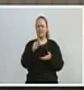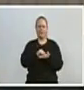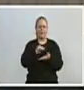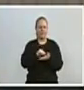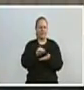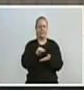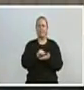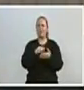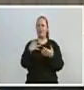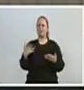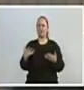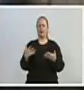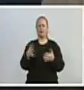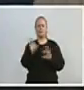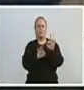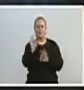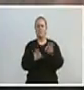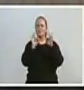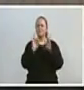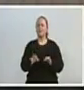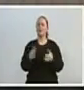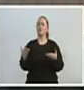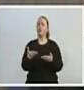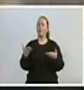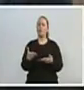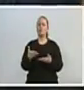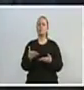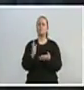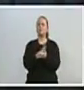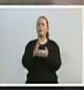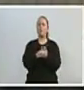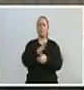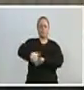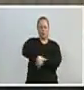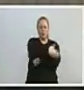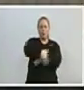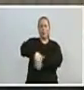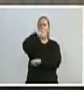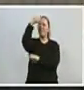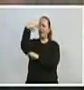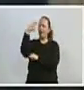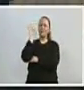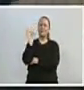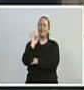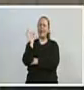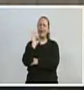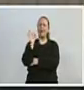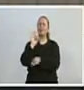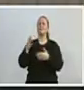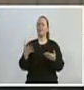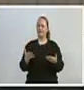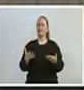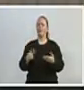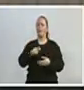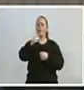diferentes formas, né? Infelizmente, hoje são moradores de ruas iluminadas, são um povo, outro povo é o da rua da placa verde, outro povo é o da rua da placa